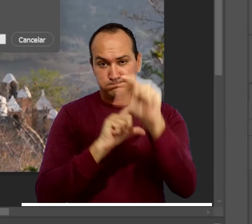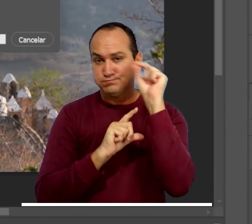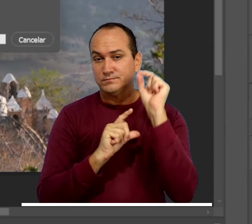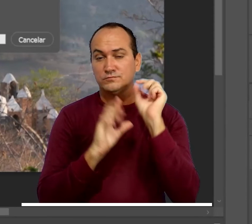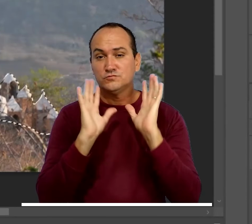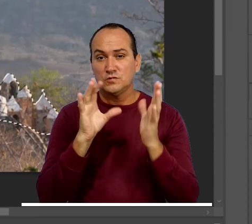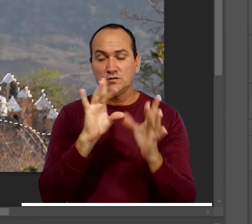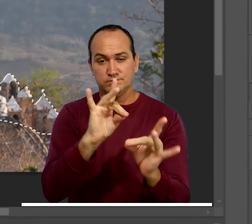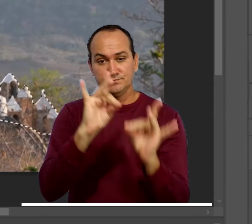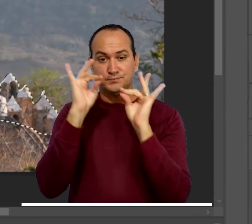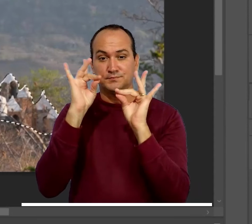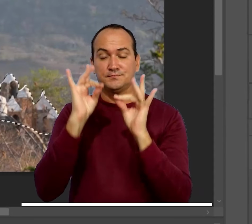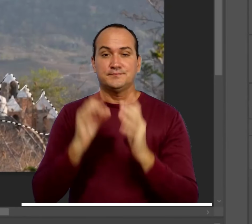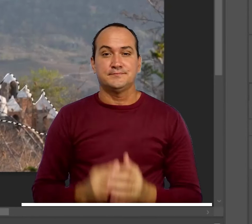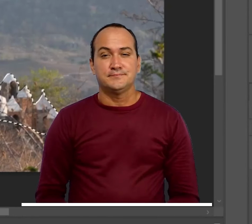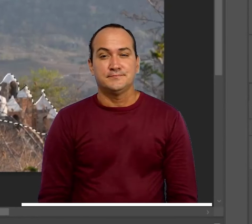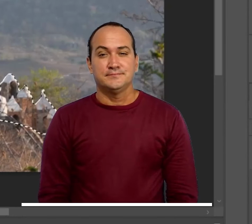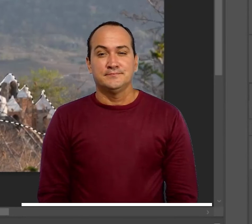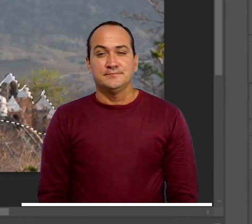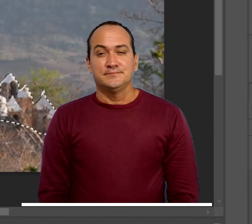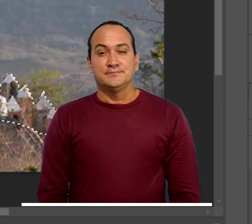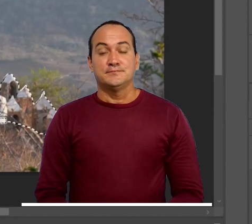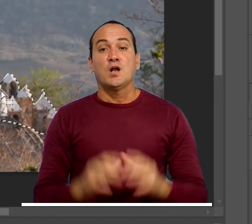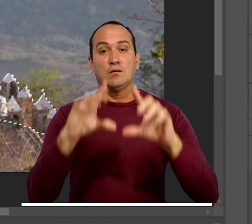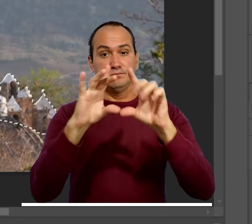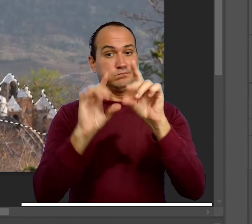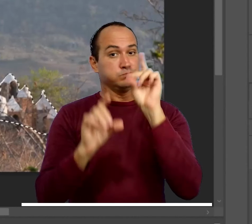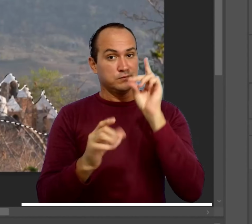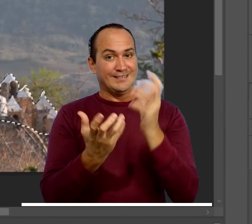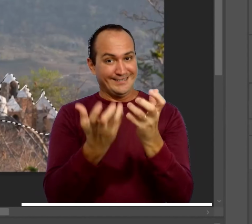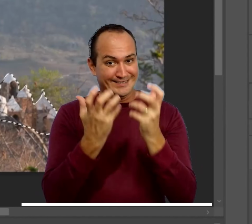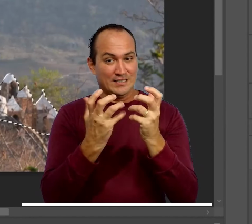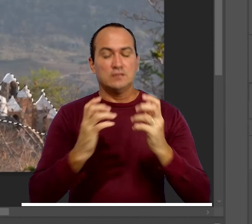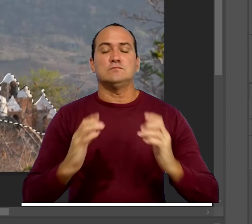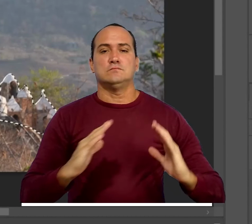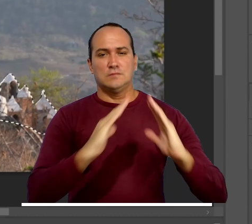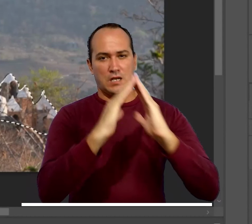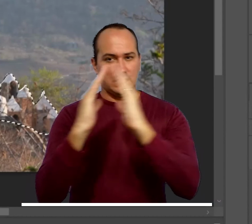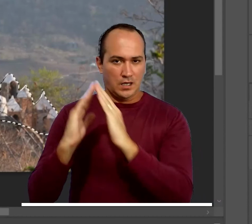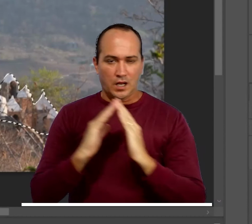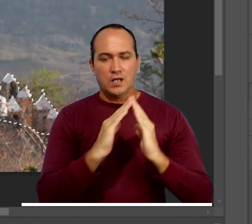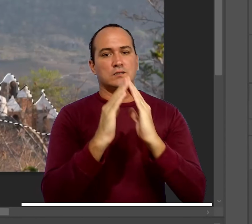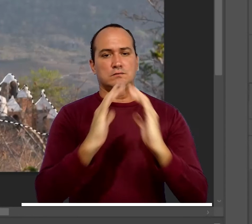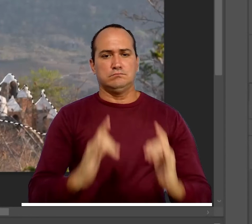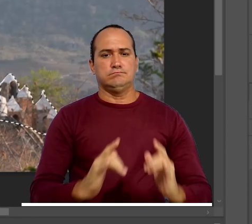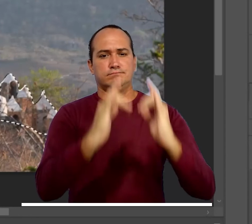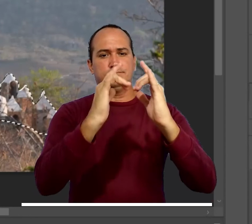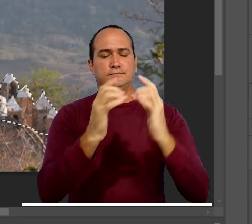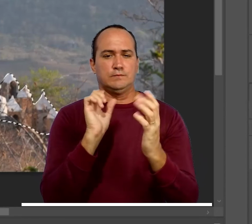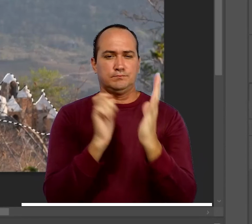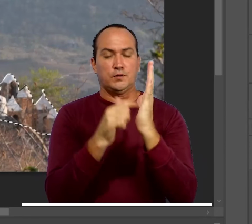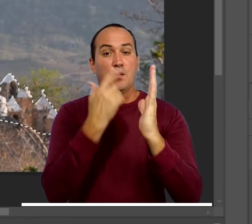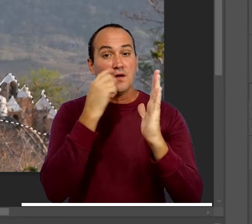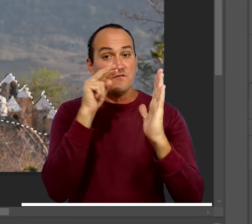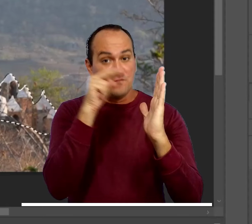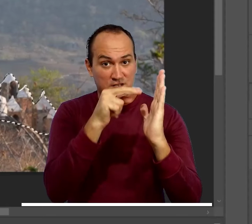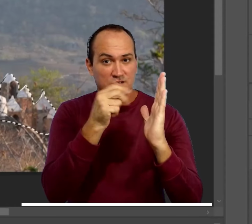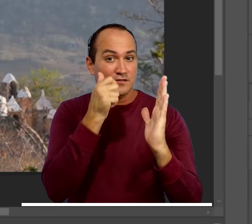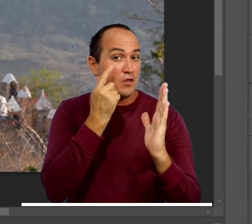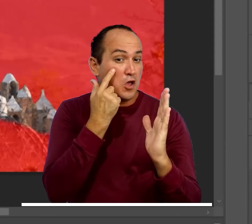seleção. Pronto, ele selecionou aqui a parte do castelo que me interessa, tá? Na verdade eu vou clicar aqui para vocês poderem